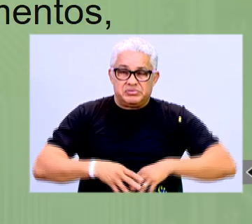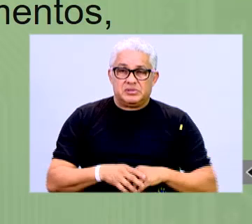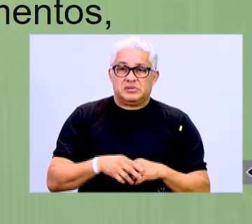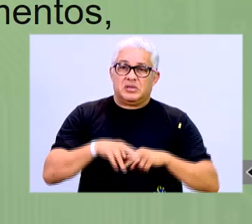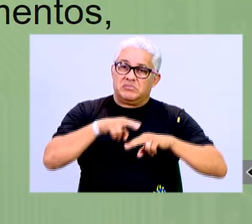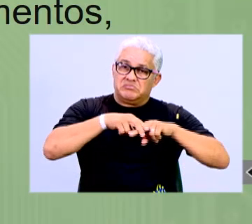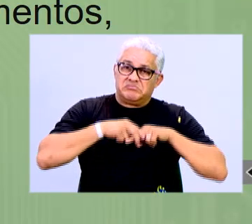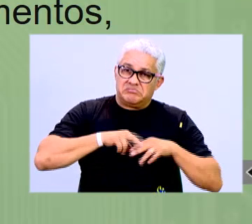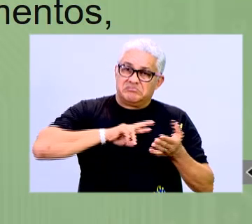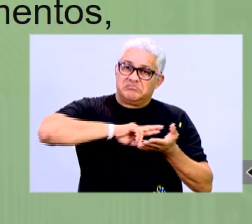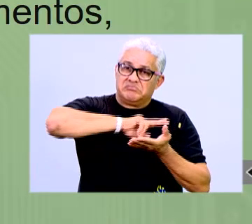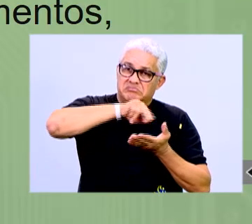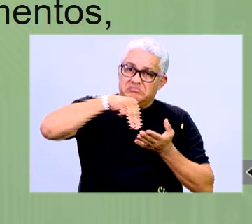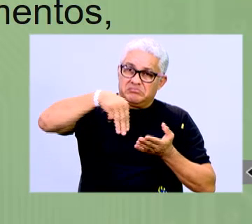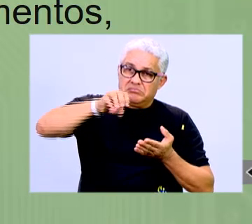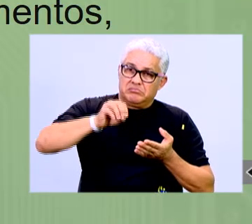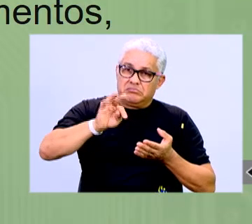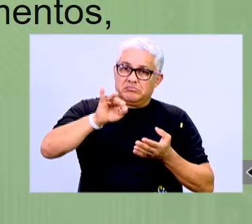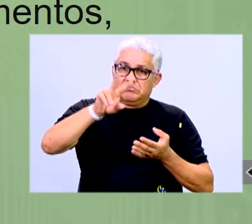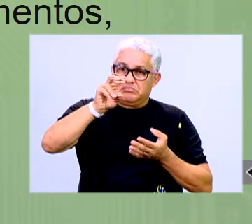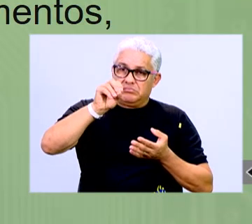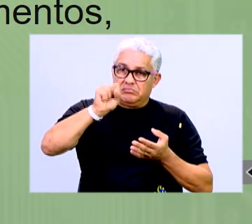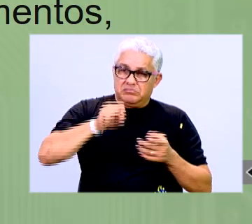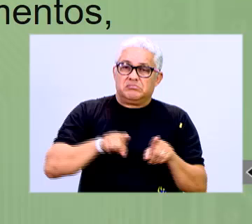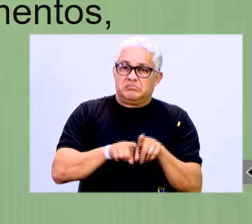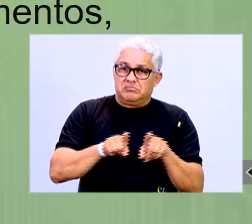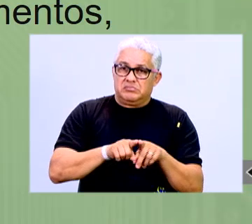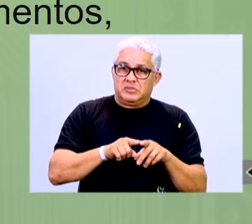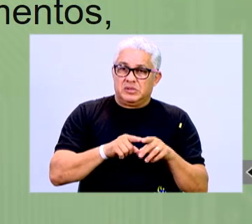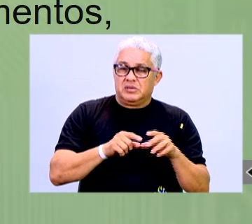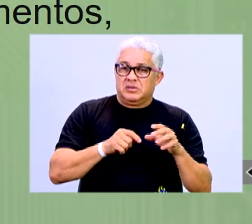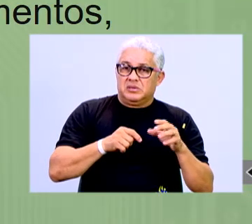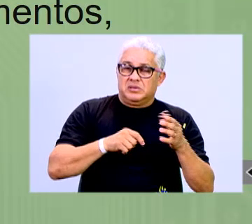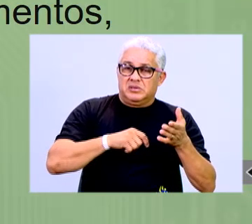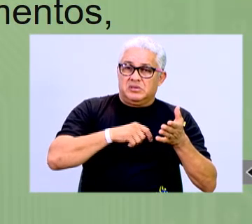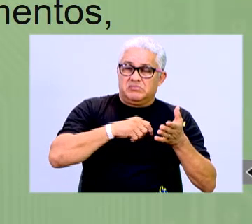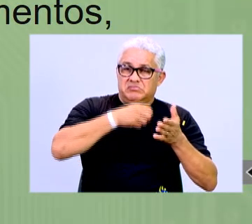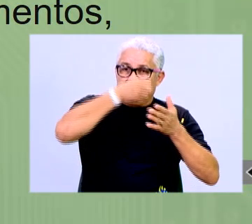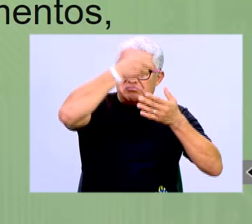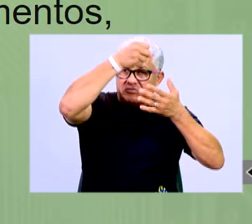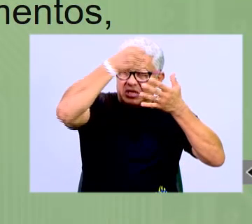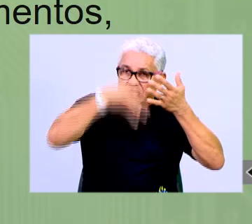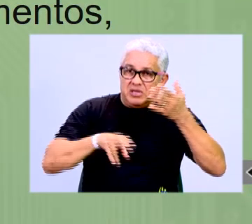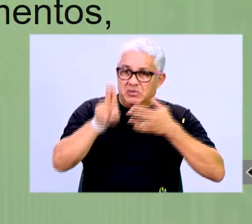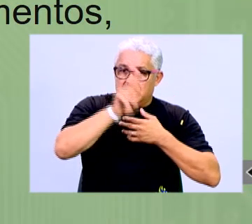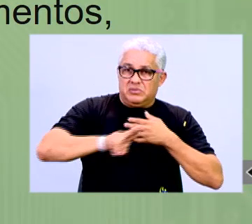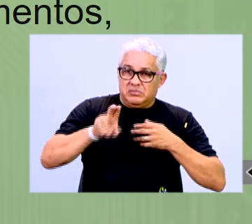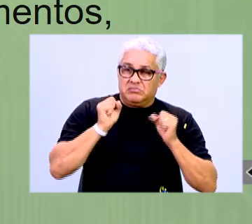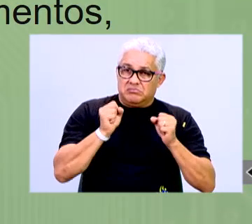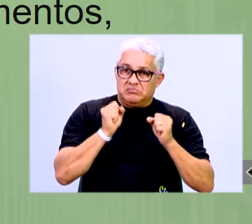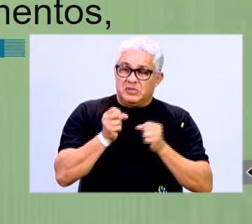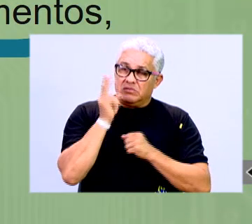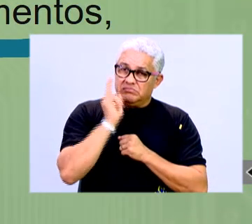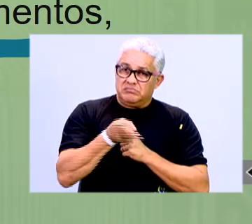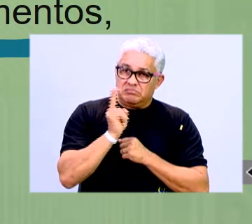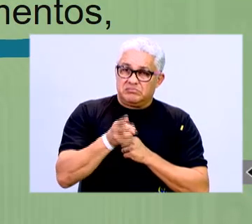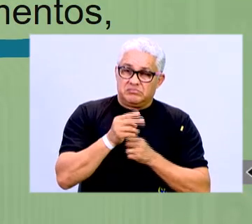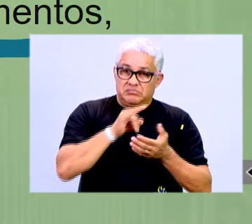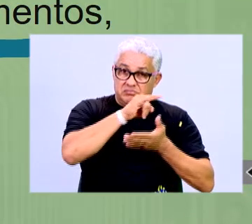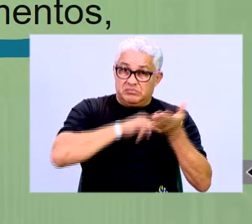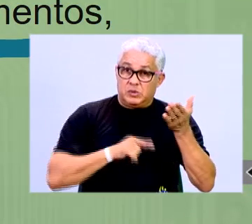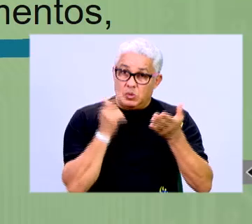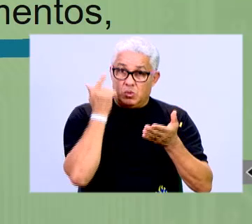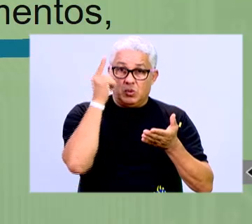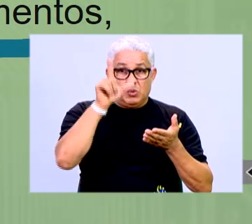motivações, definições ou descrições do seu uso. Esses textos podem ser mantidos em outros